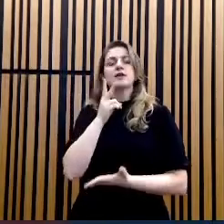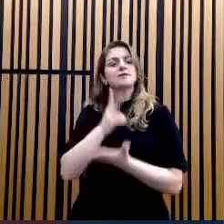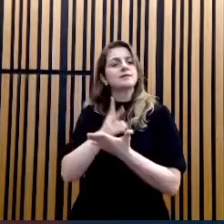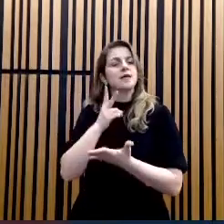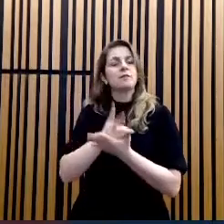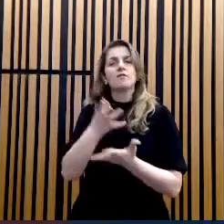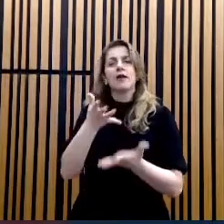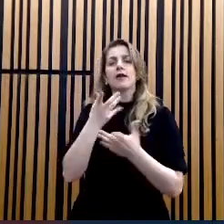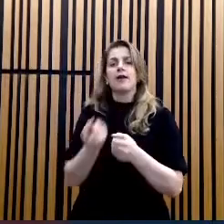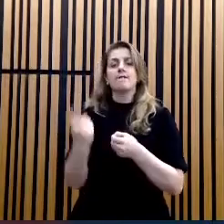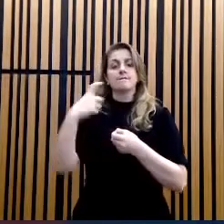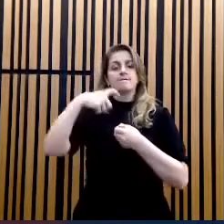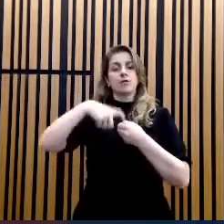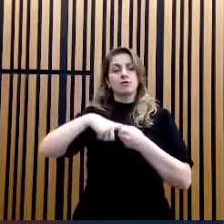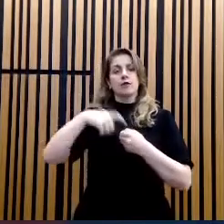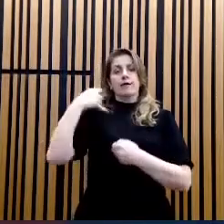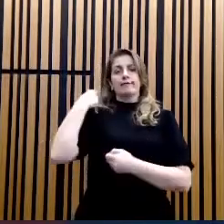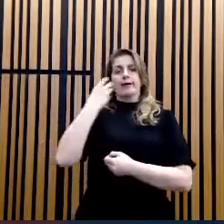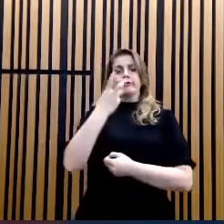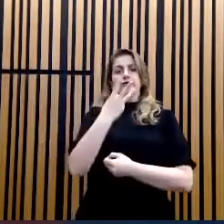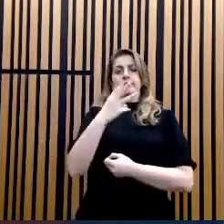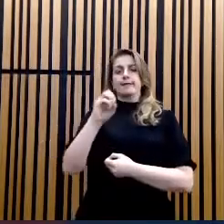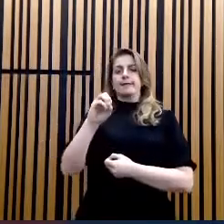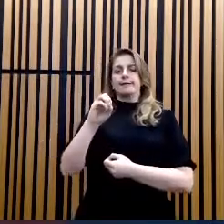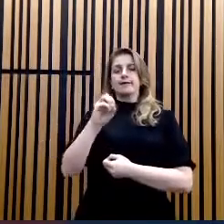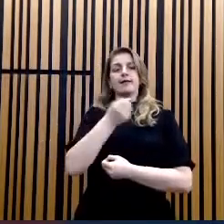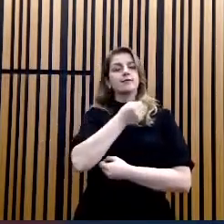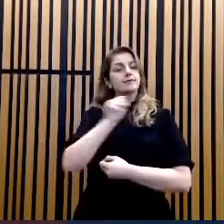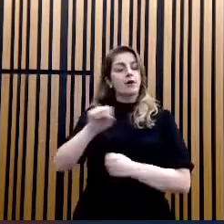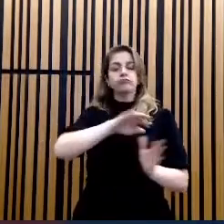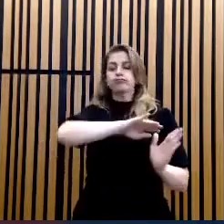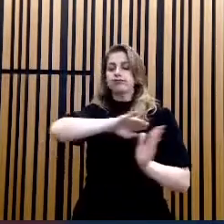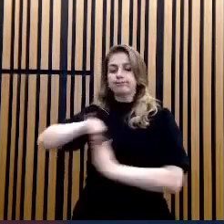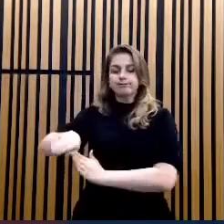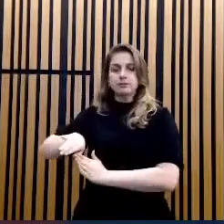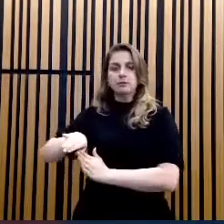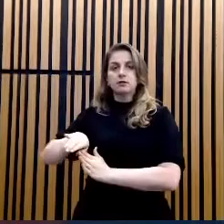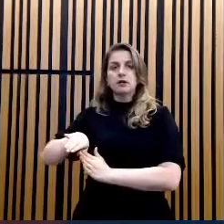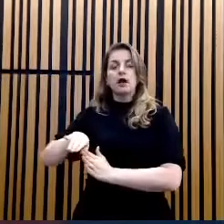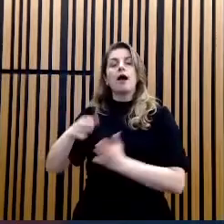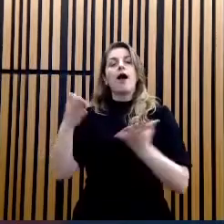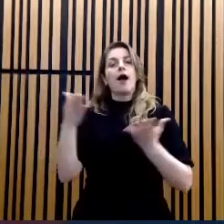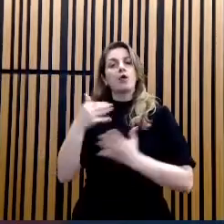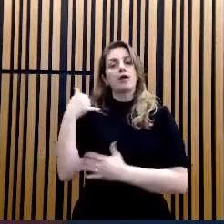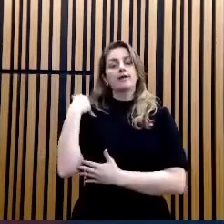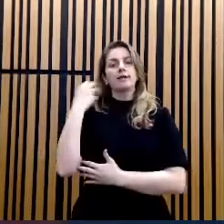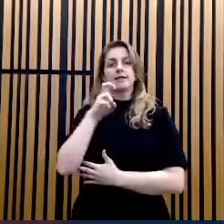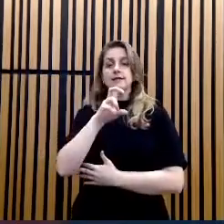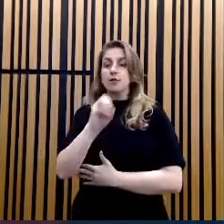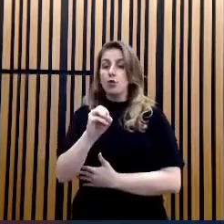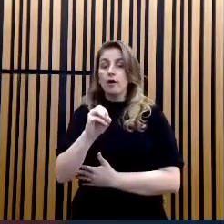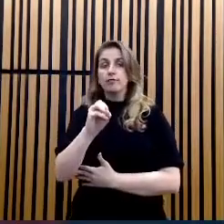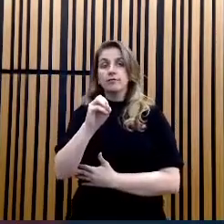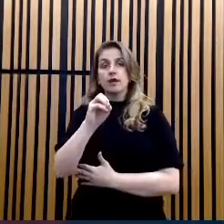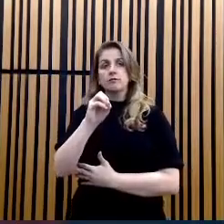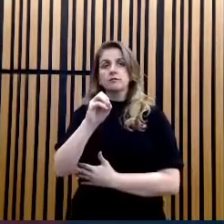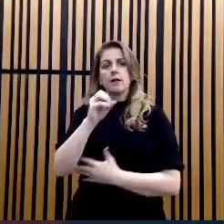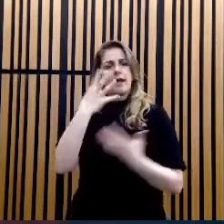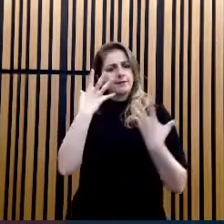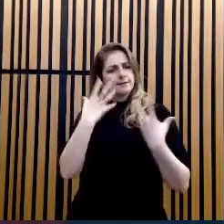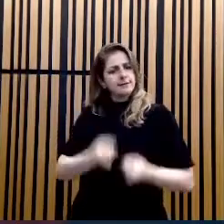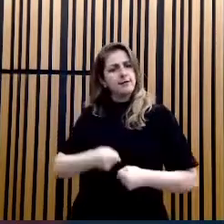30, certo? Então, os 50 são os novos 50, sim. Certo? A gente tem que ter certeza